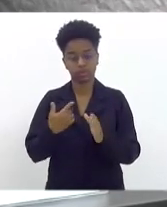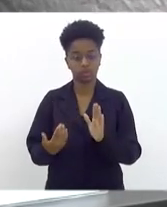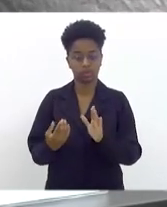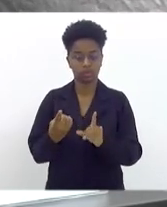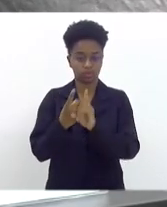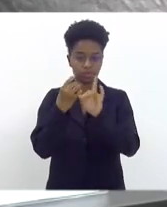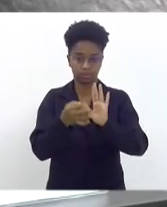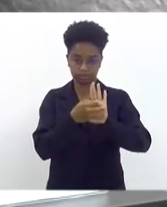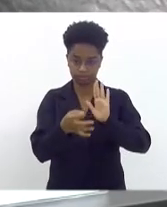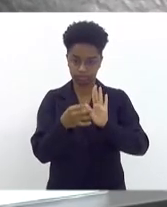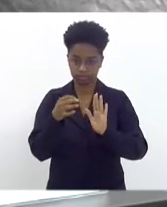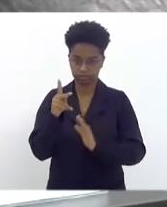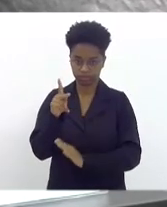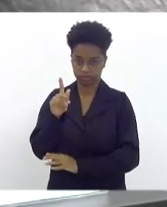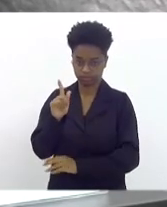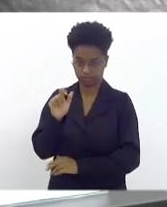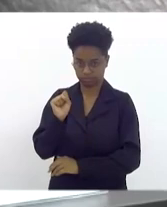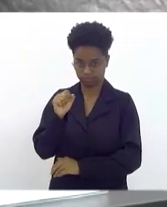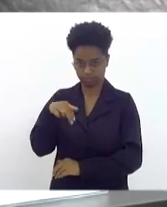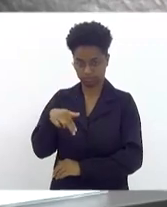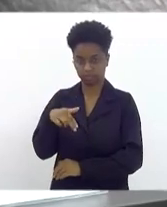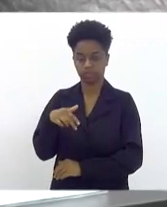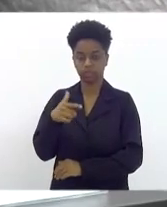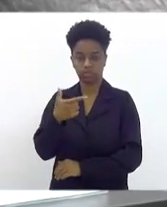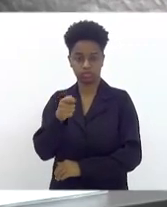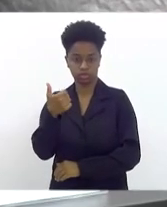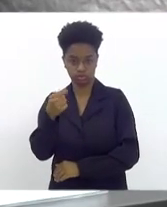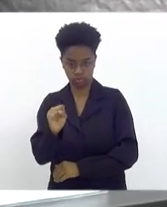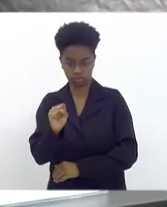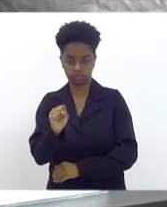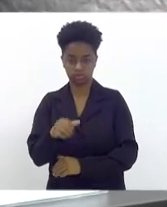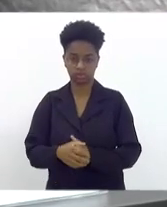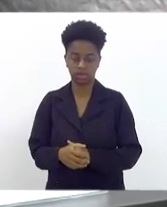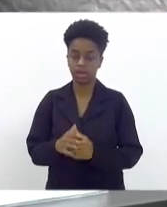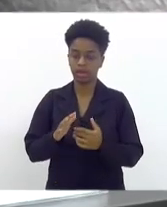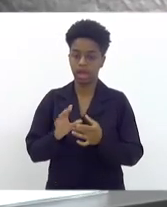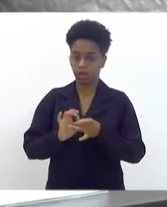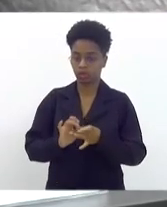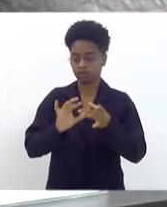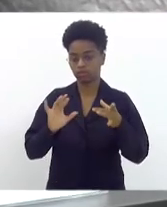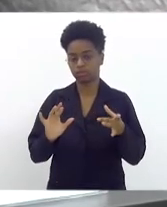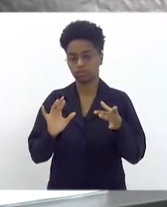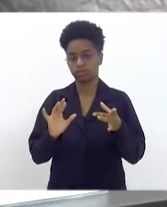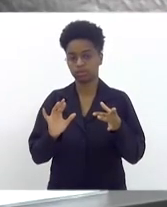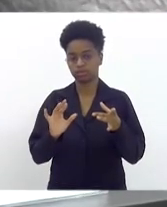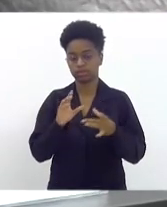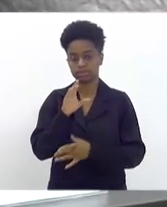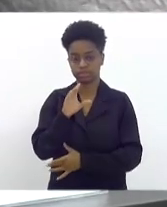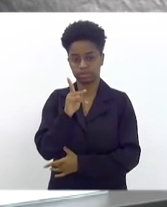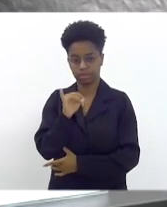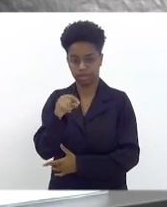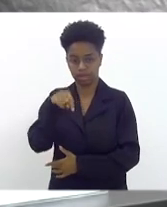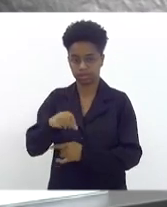PGFN 164 de 2018, que, senhor presidente, ele autoriza, por CPI